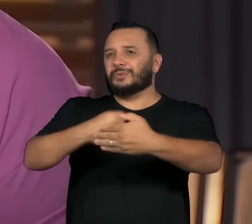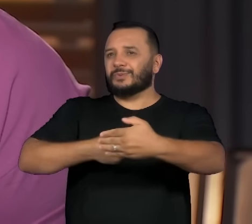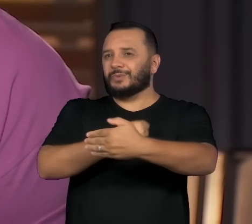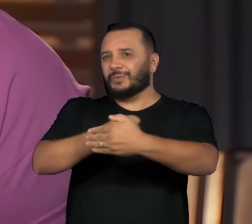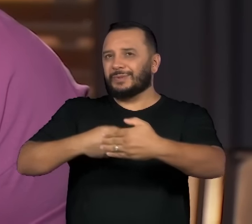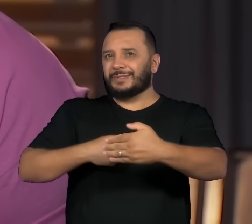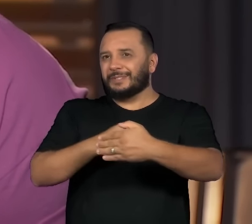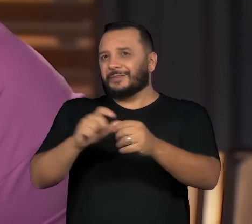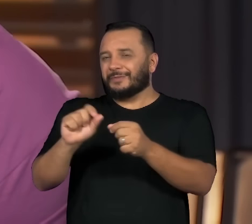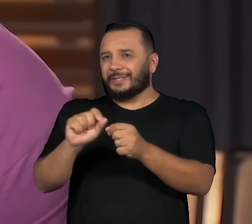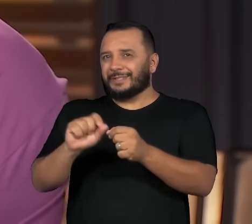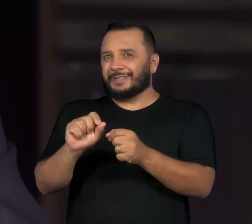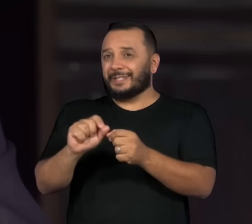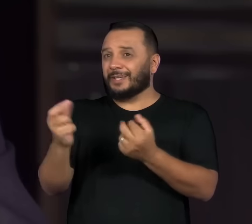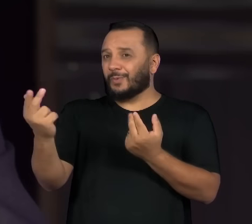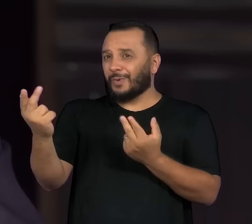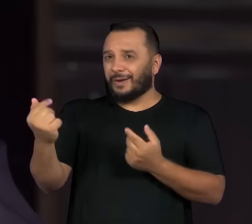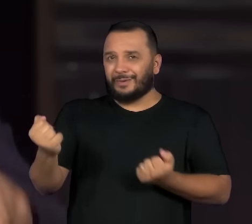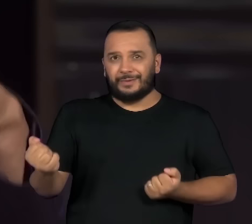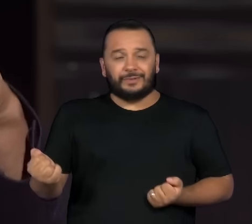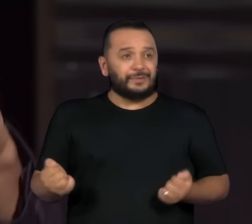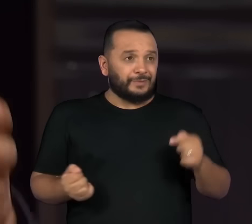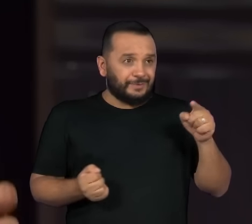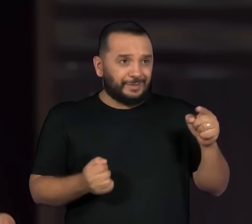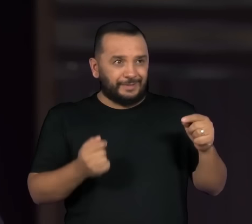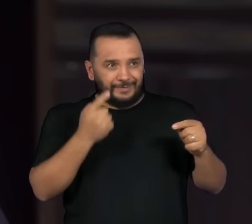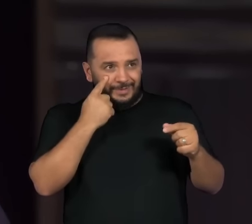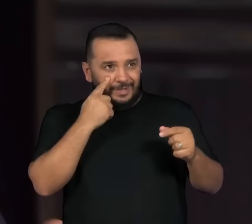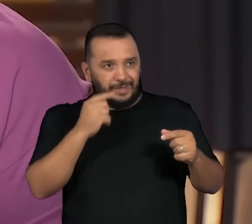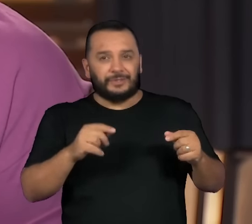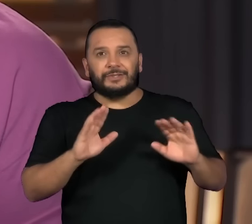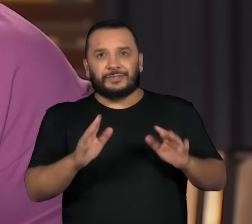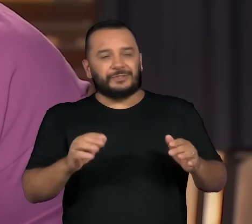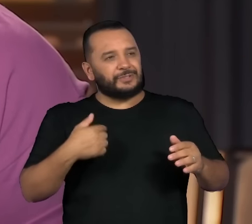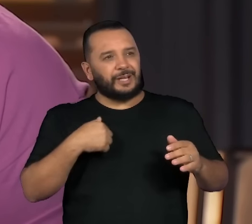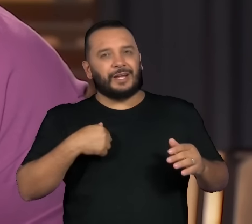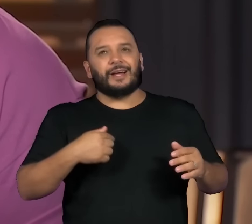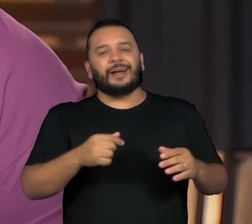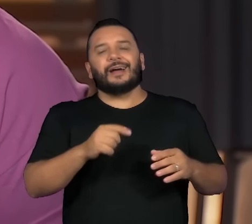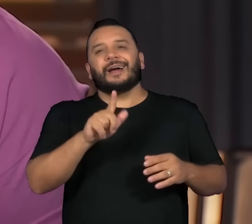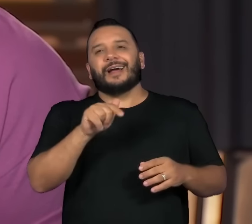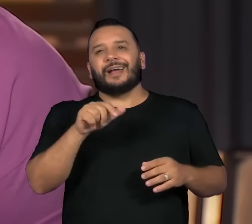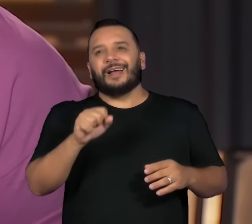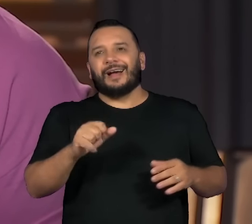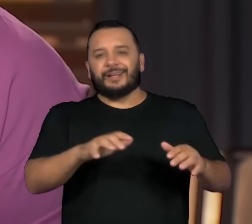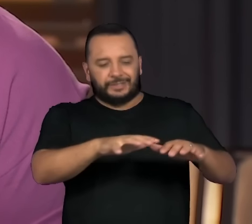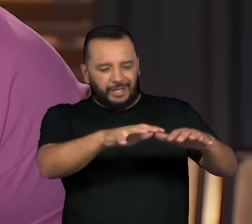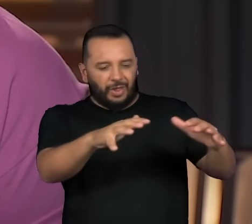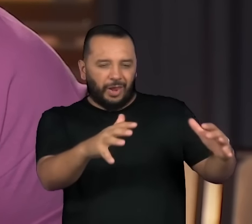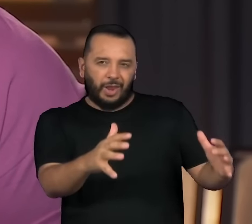se eu consigo fazer aqui um negócio. E aí o que você achou? A roupinha do... A roupinha do botijão de roupinha gás. do botijão.